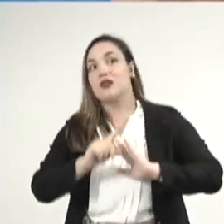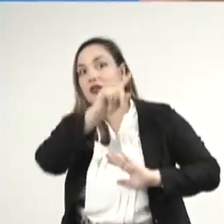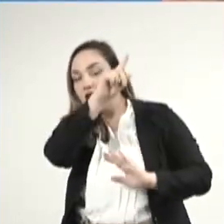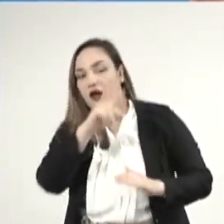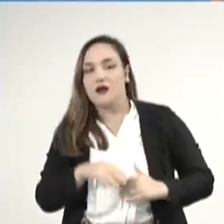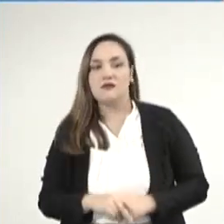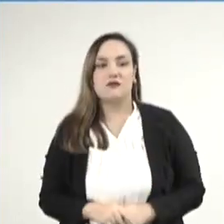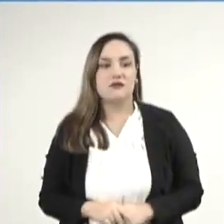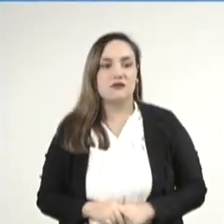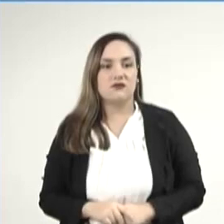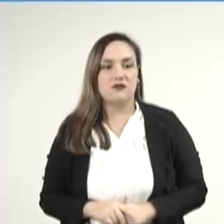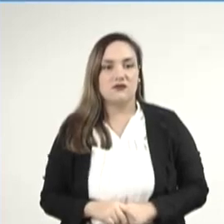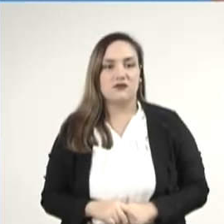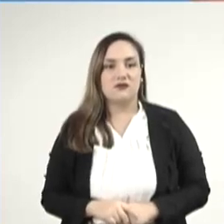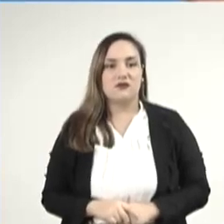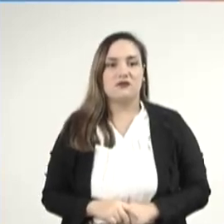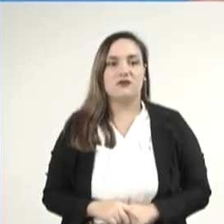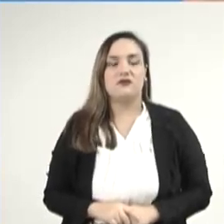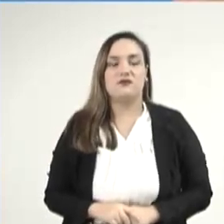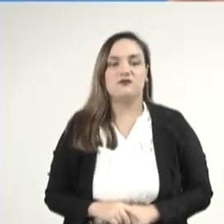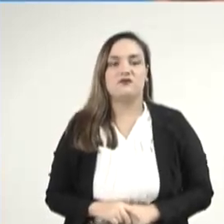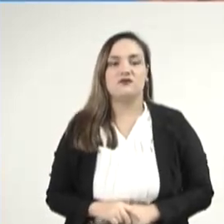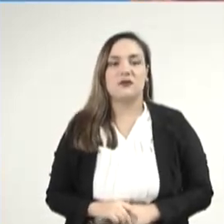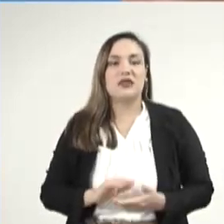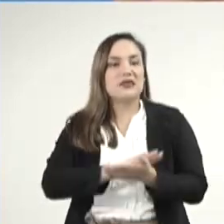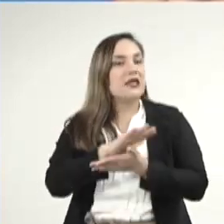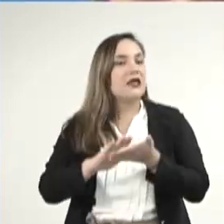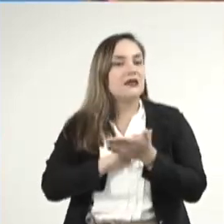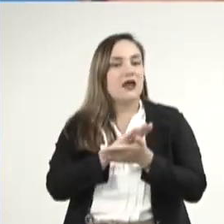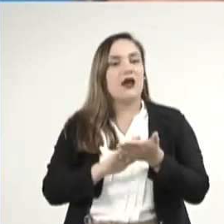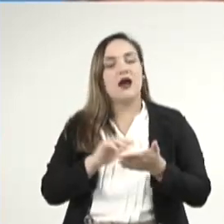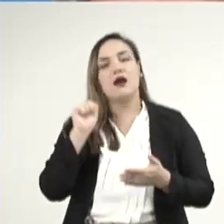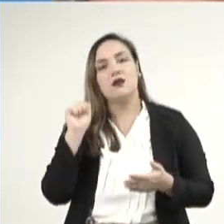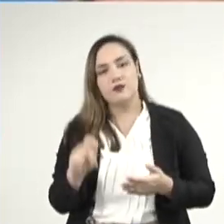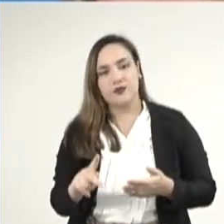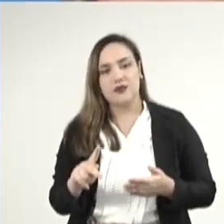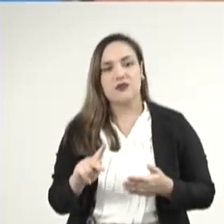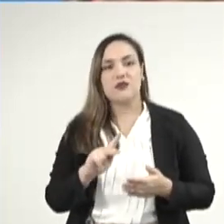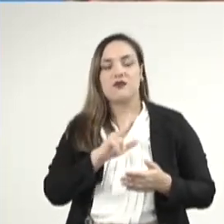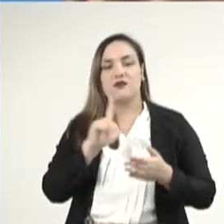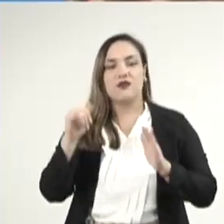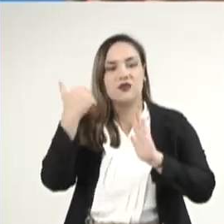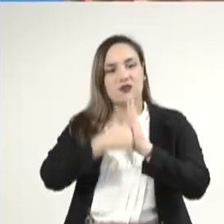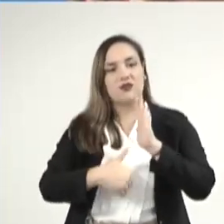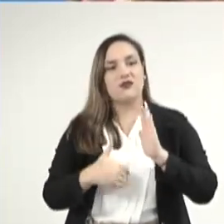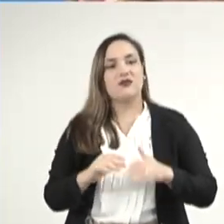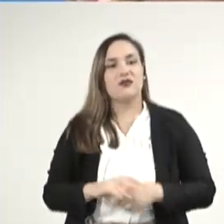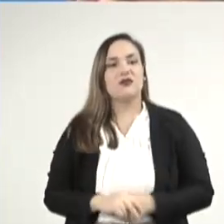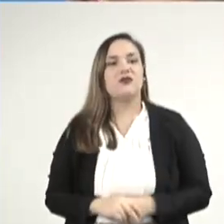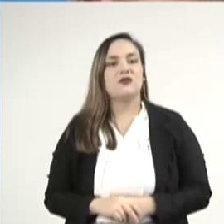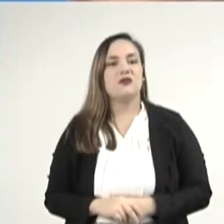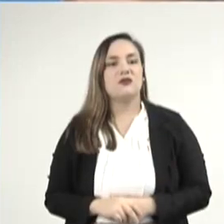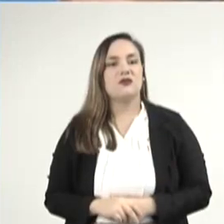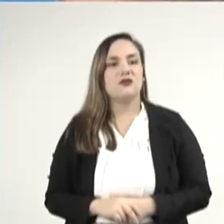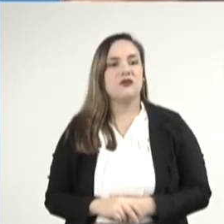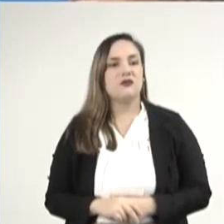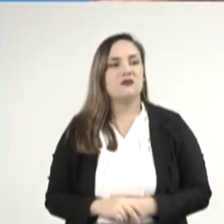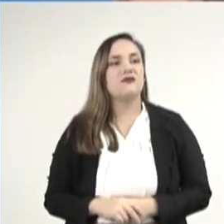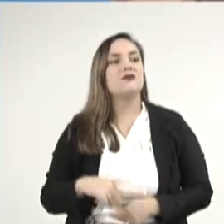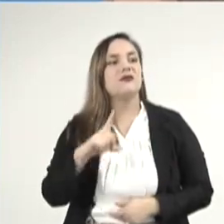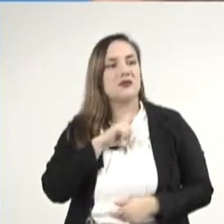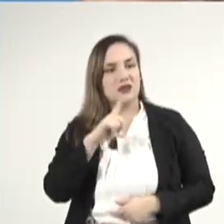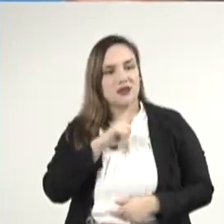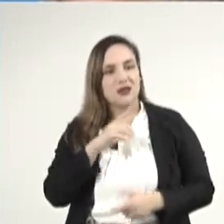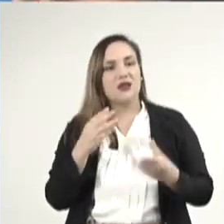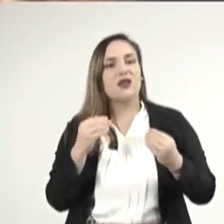que nenhum aposentado vai contribuir, eu queria perguntar a você, quantos juízes